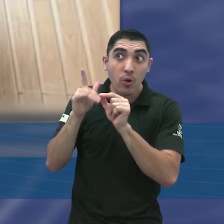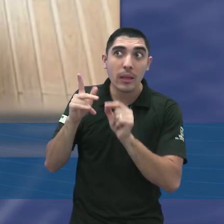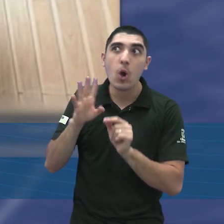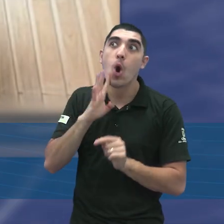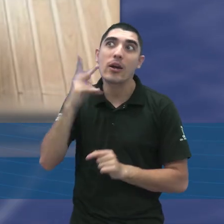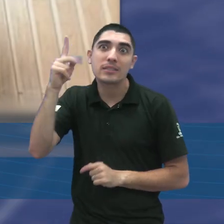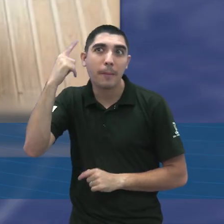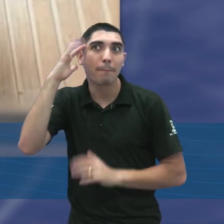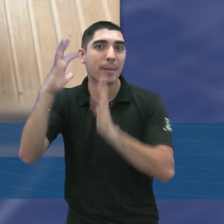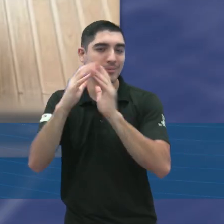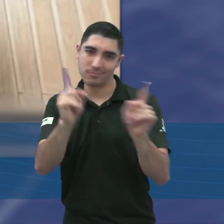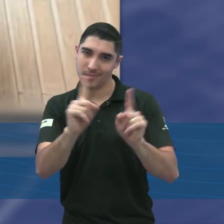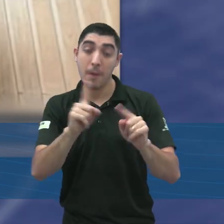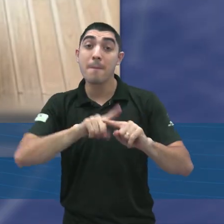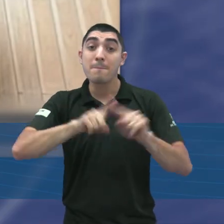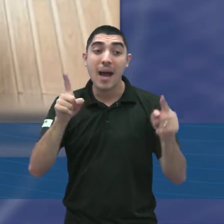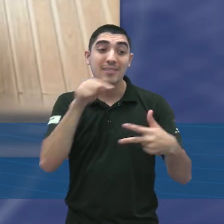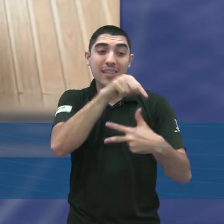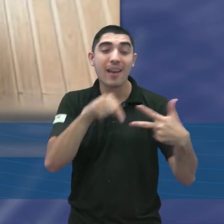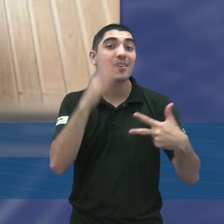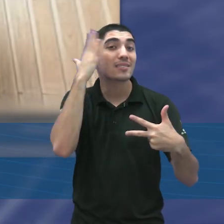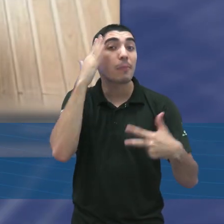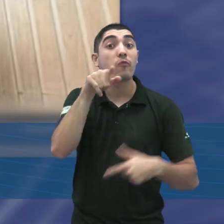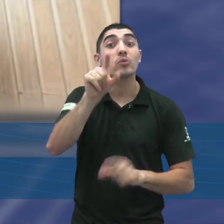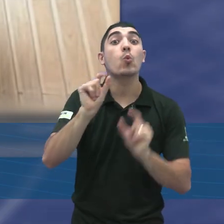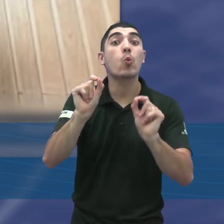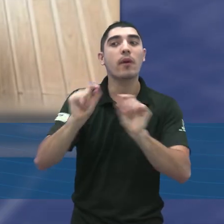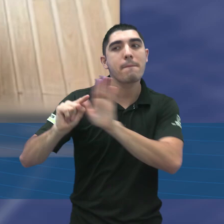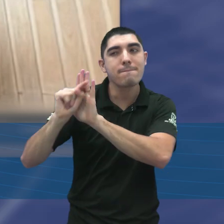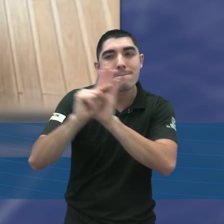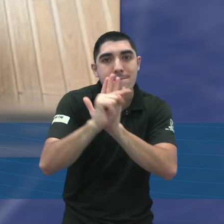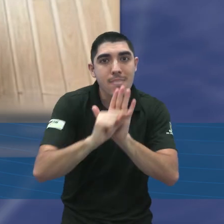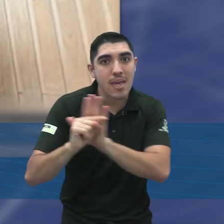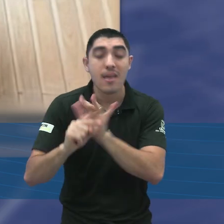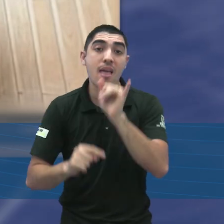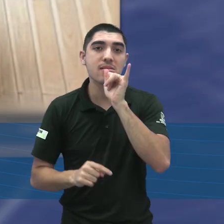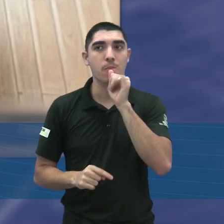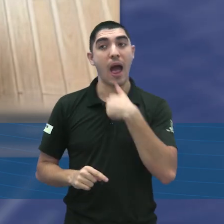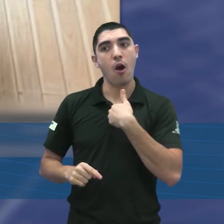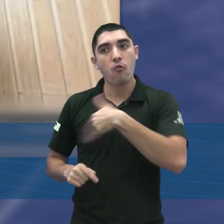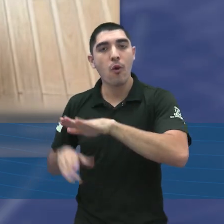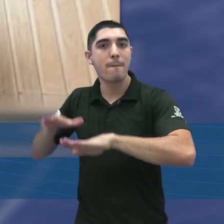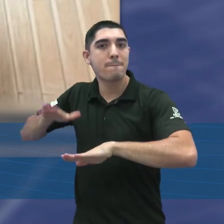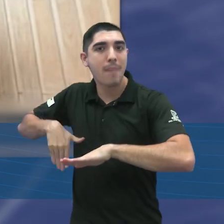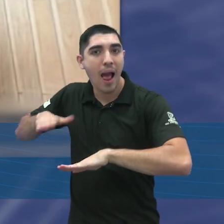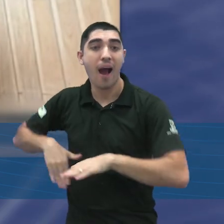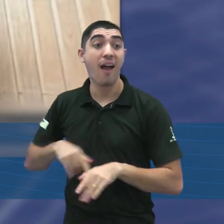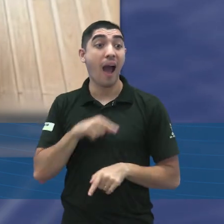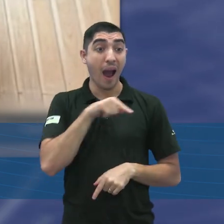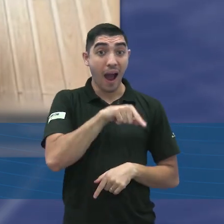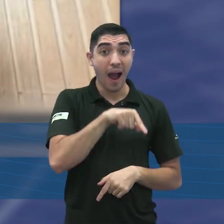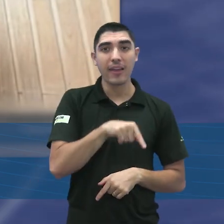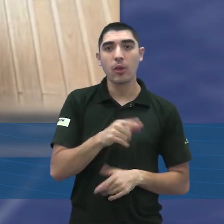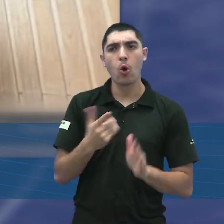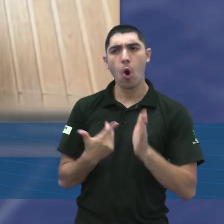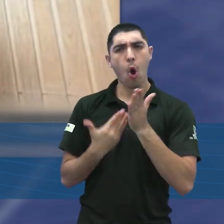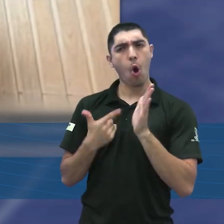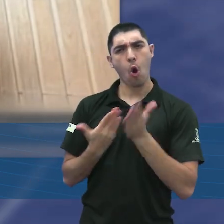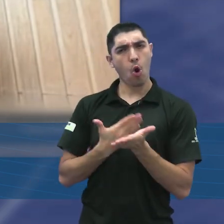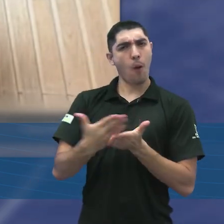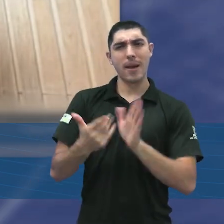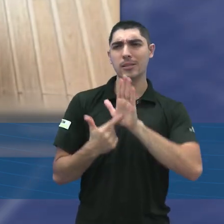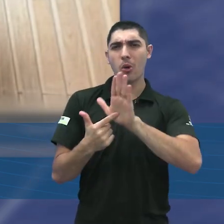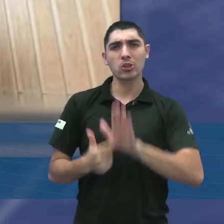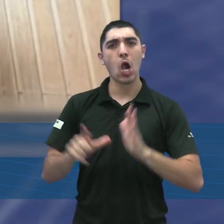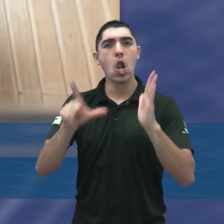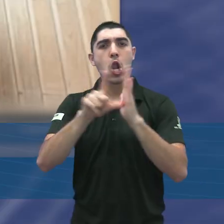uma viagem para o final do ano, eles entendem que muito provavelmente eu vou para a praia, ele vai me indicar uma loja de biquíni, vai aparecer coisas que